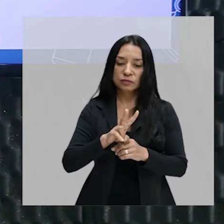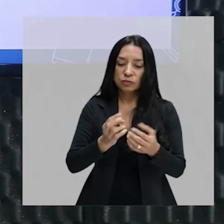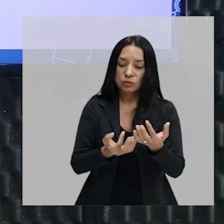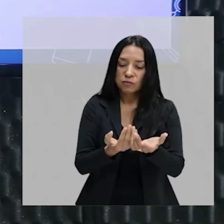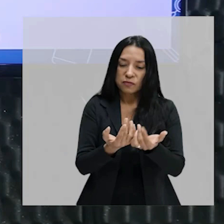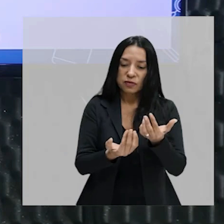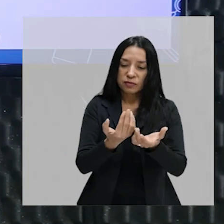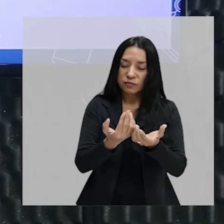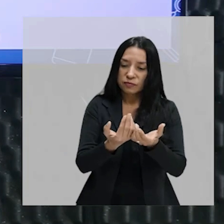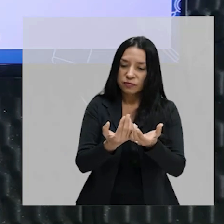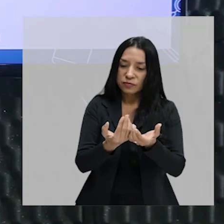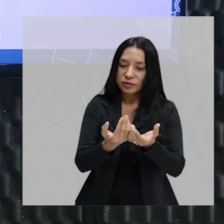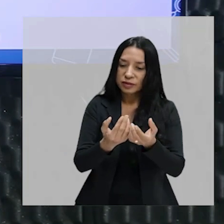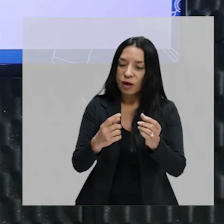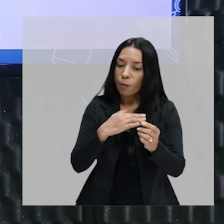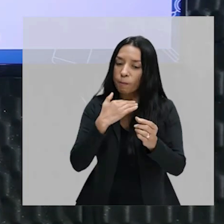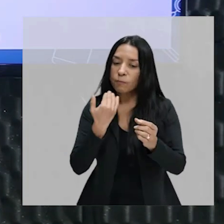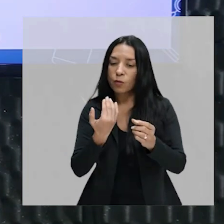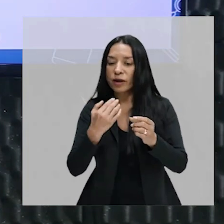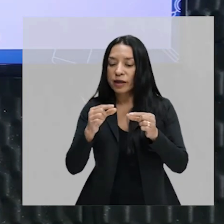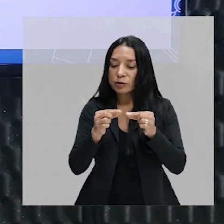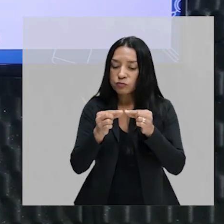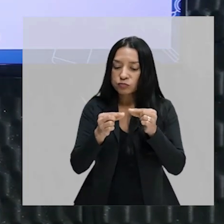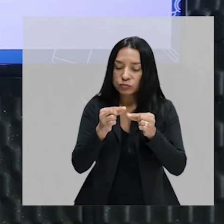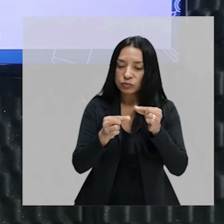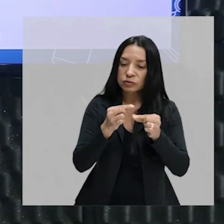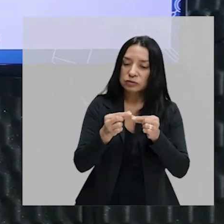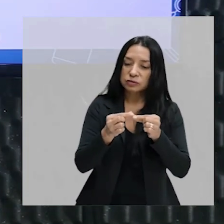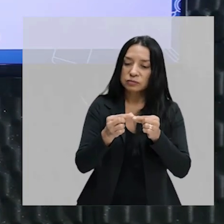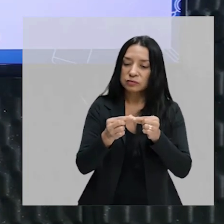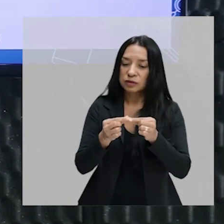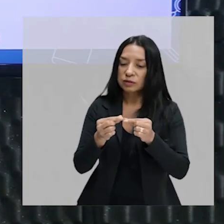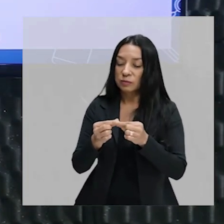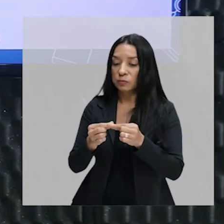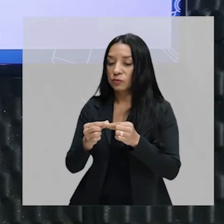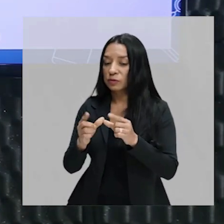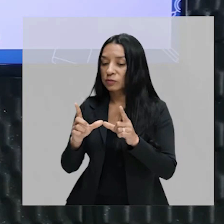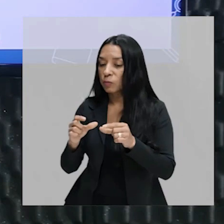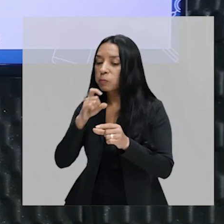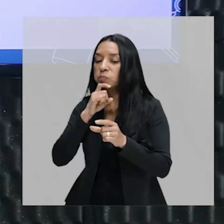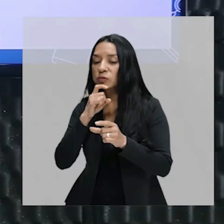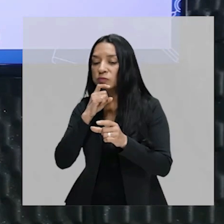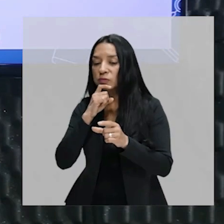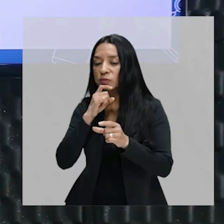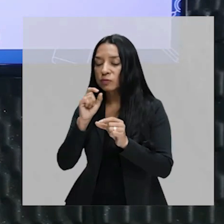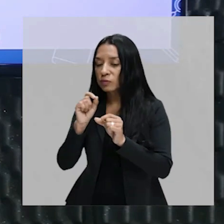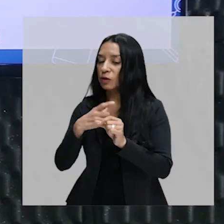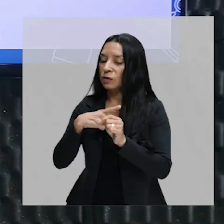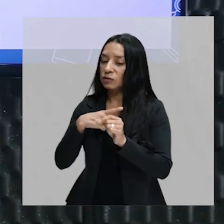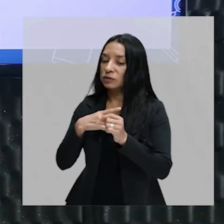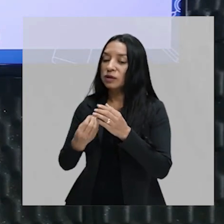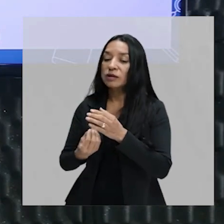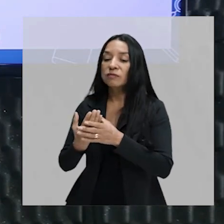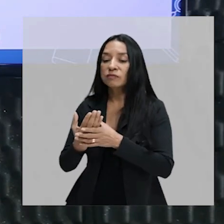microrganismos agora quando o caldo esfriou esses microrganismos que nasceram só puderam ter vindo